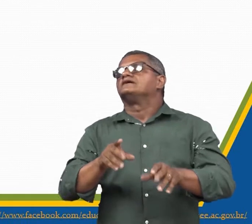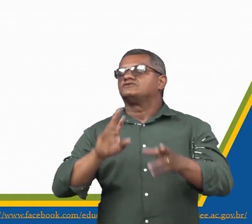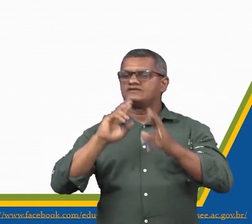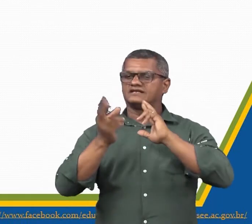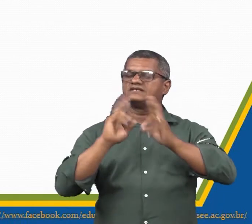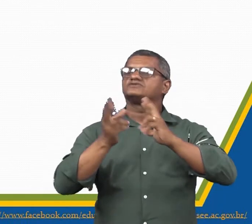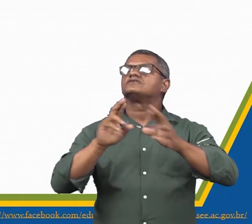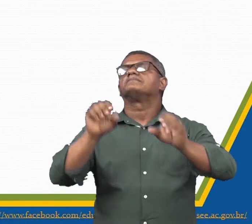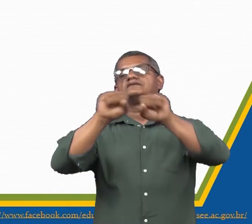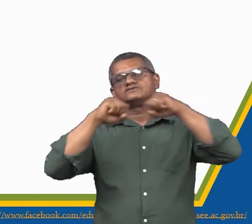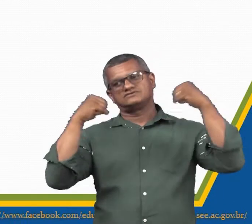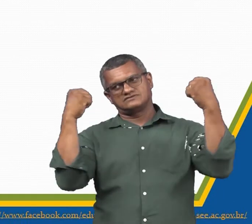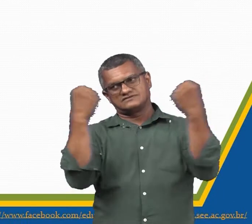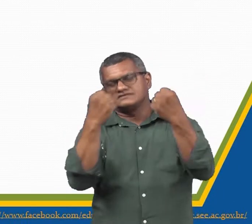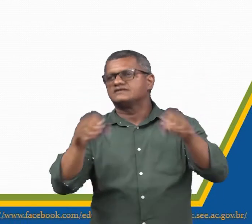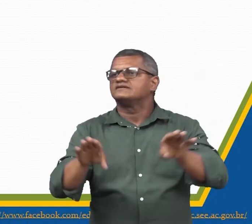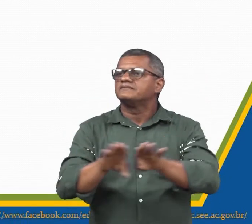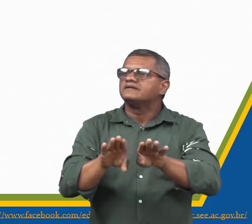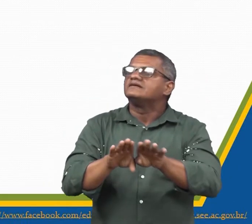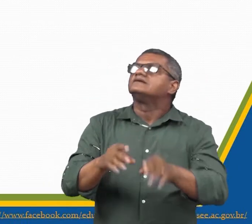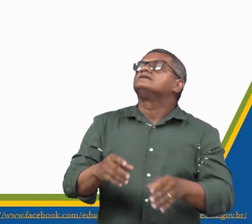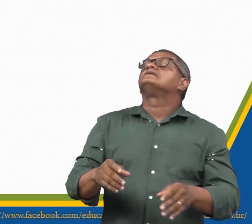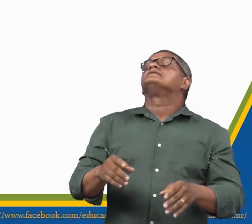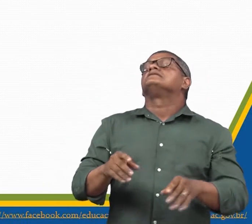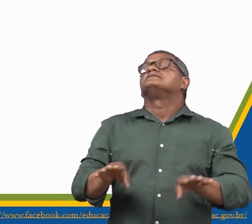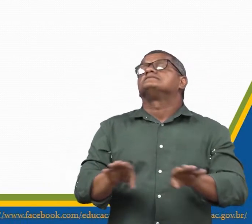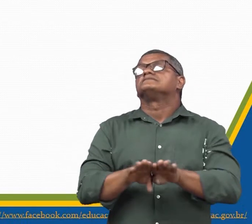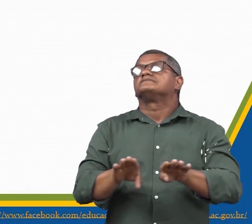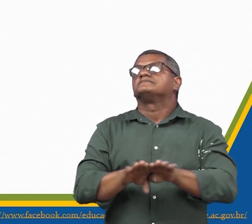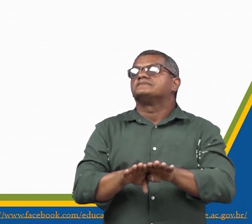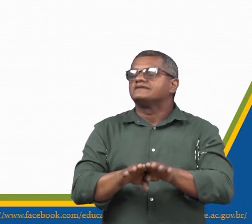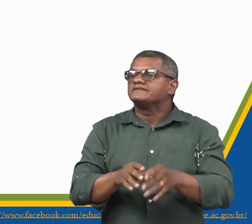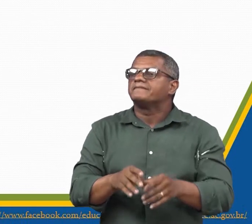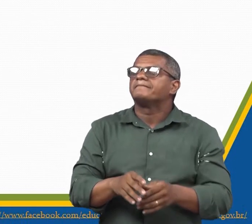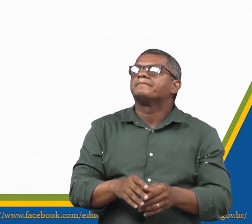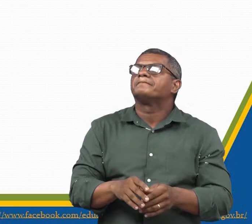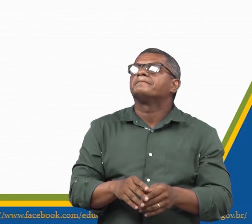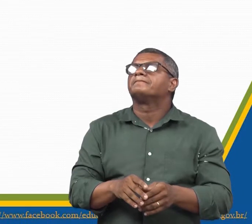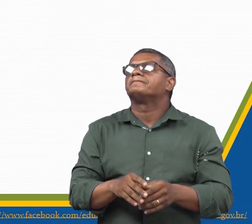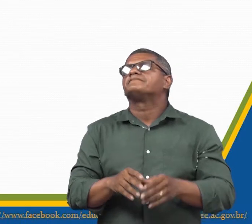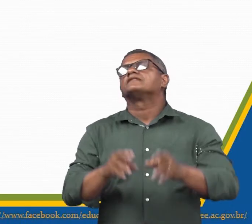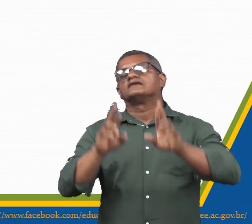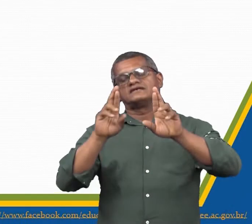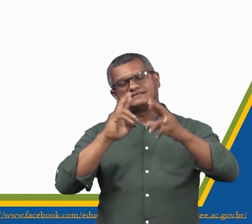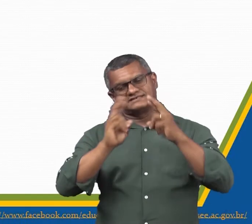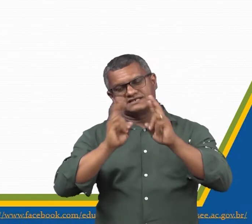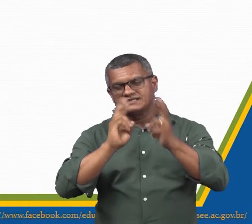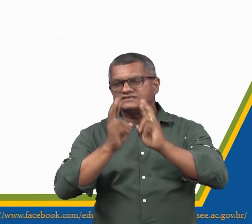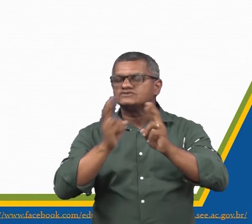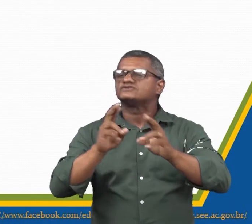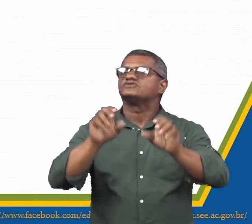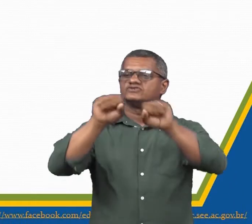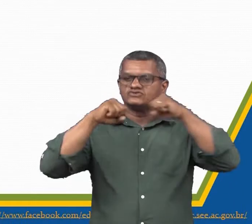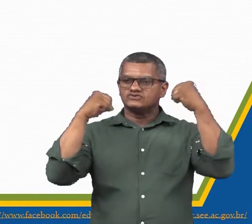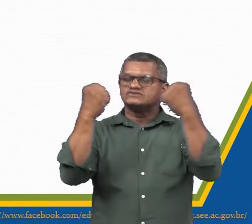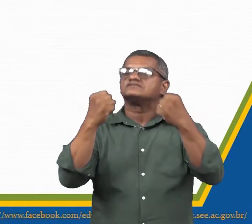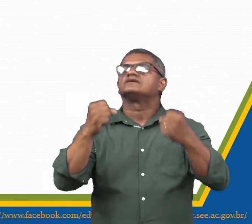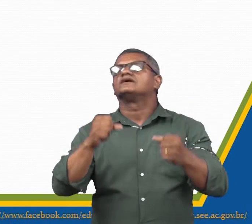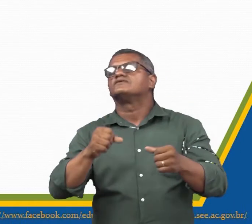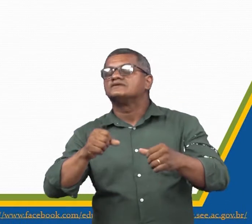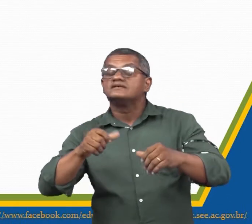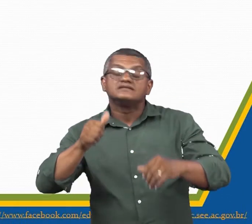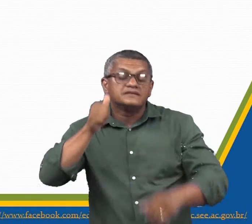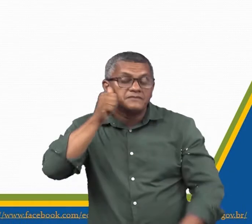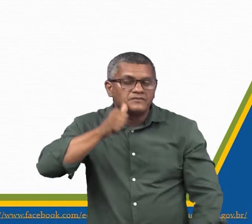instrumento para atender às relações sociais e particularmente as relações sociais entre homens e